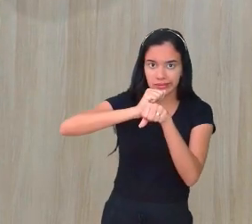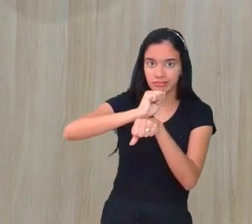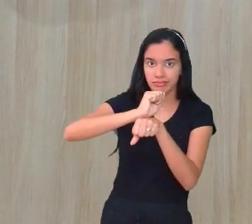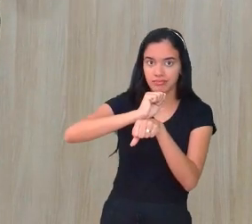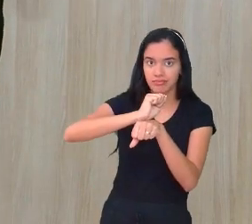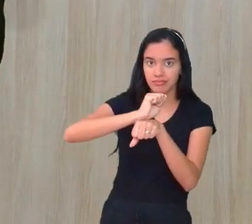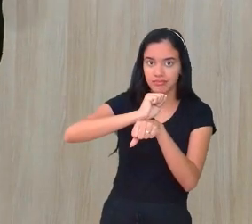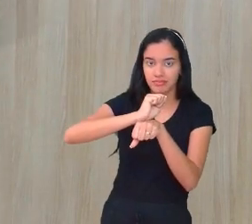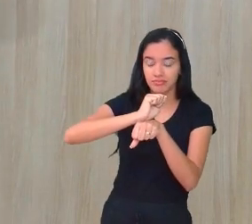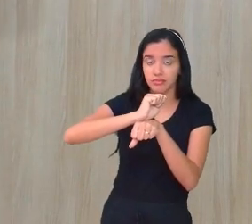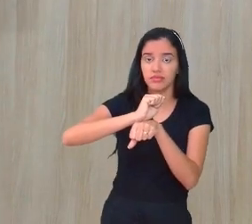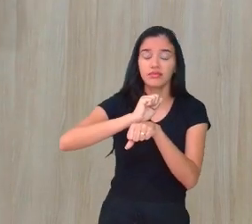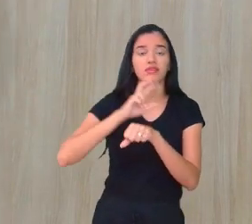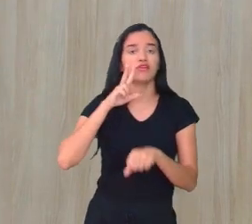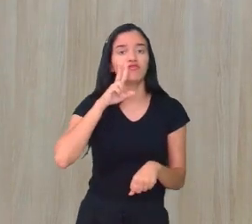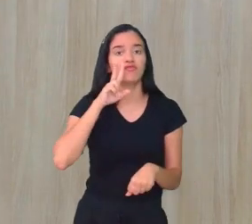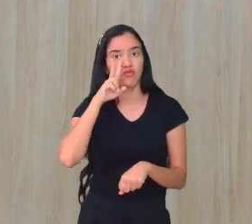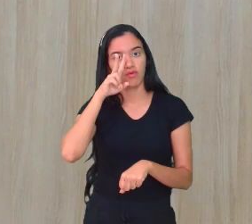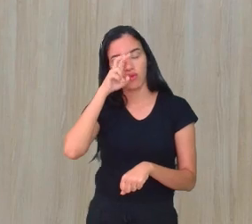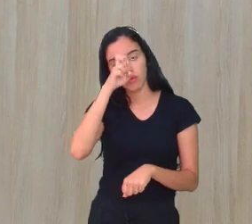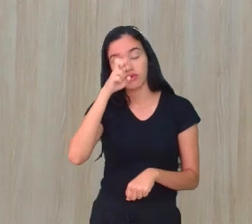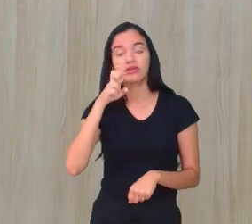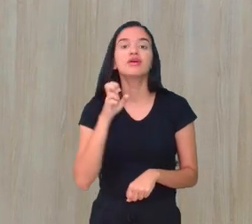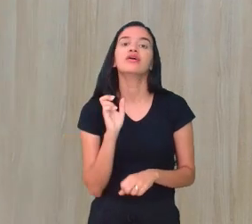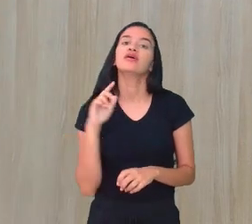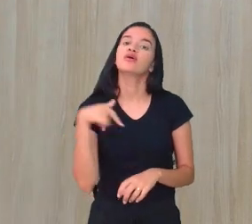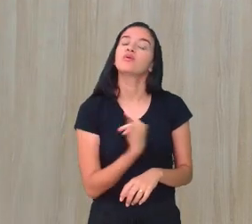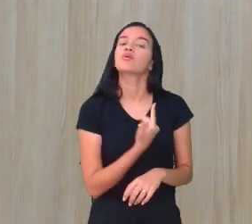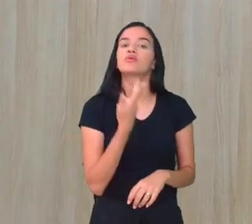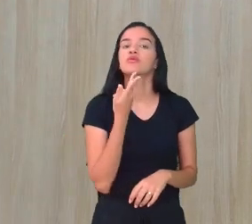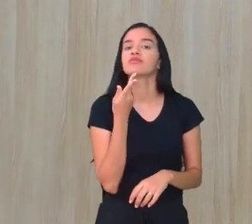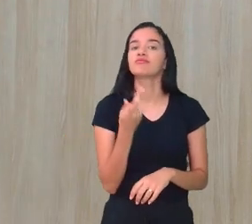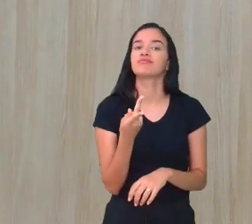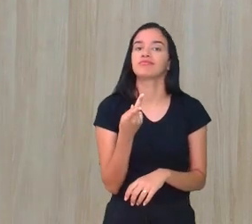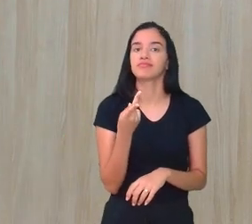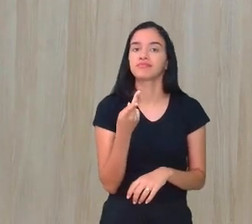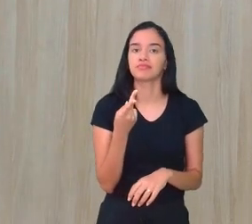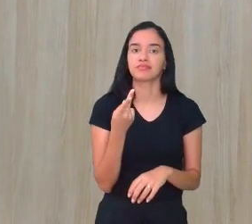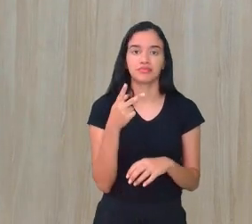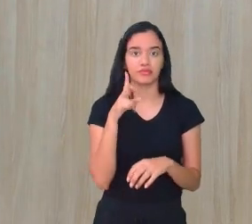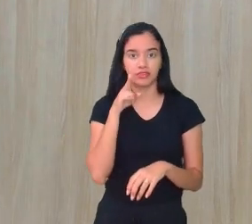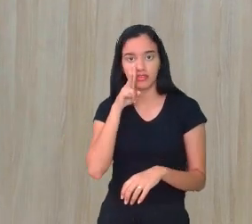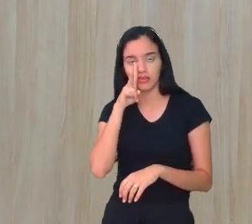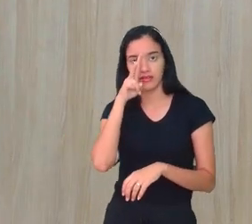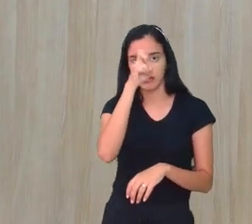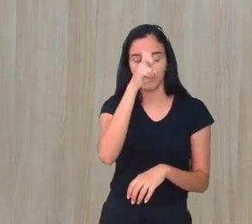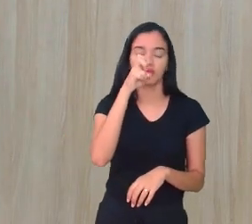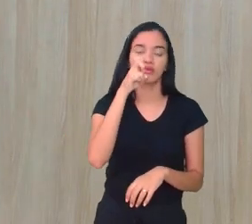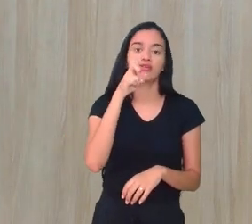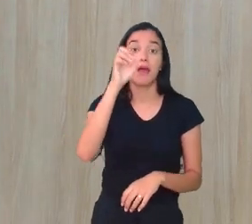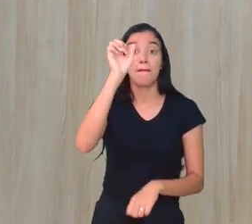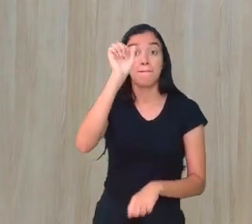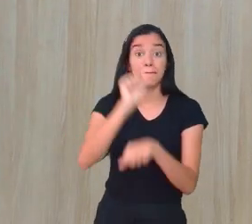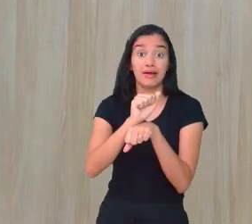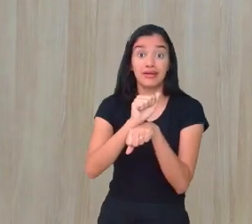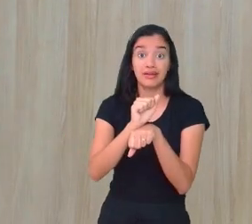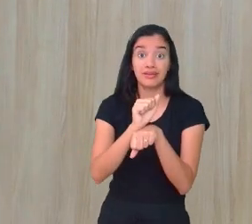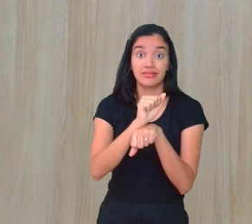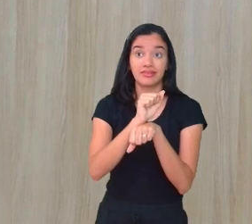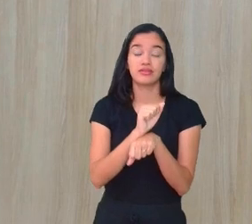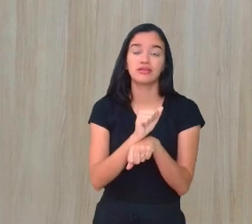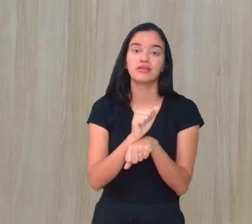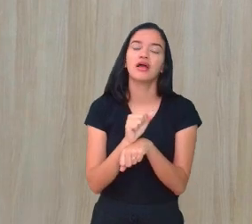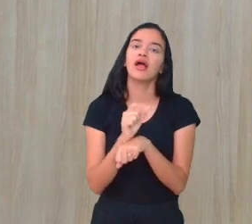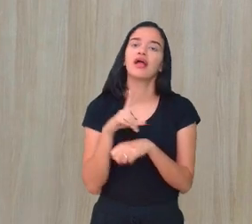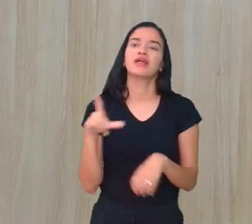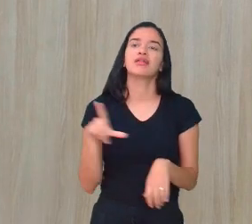paradinha, pronto. Força estática, que é aí quando a gente fala essa força que a gente faz parado, né? Então a